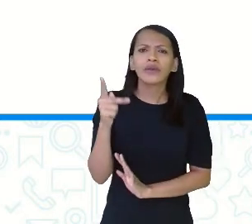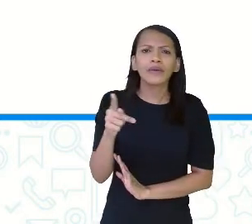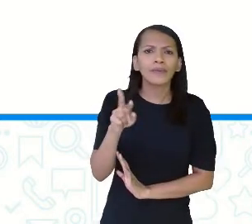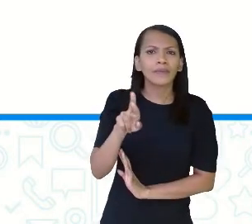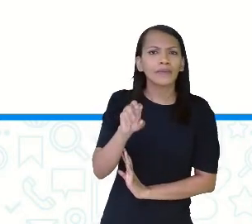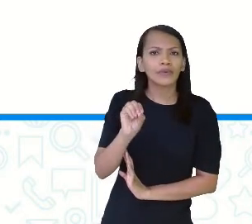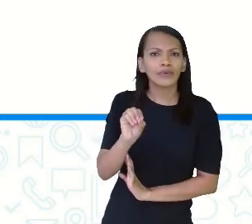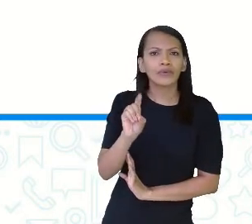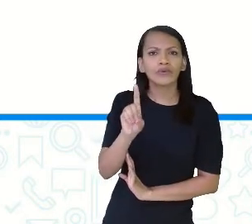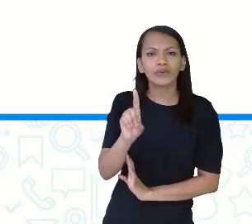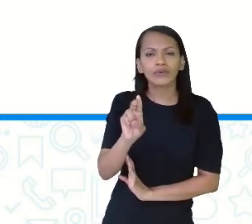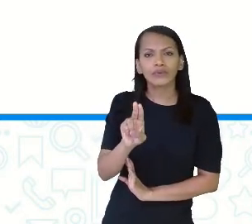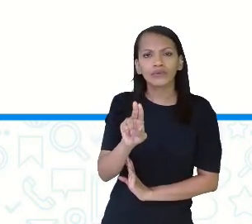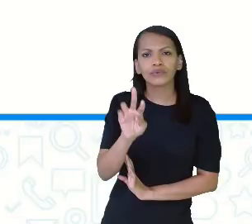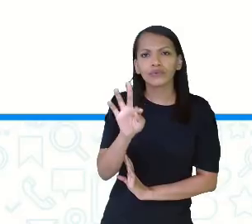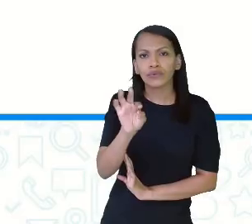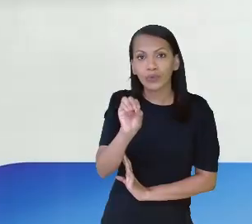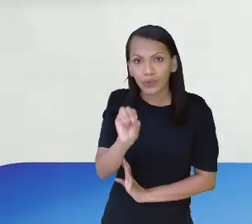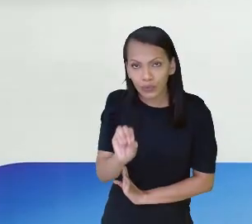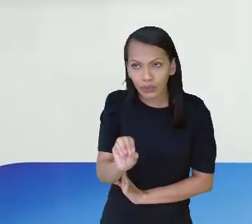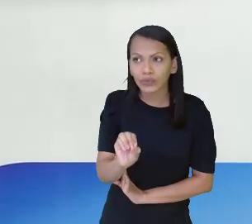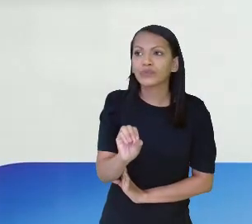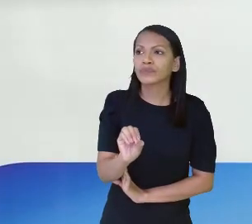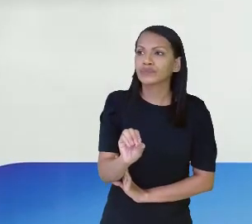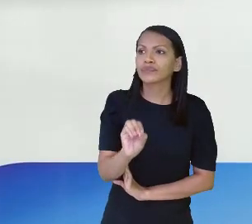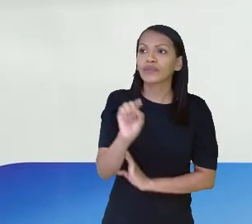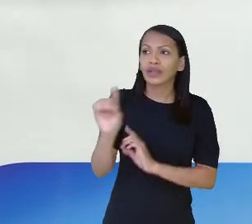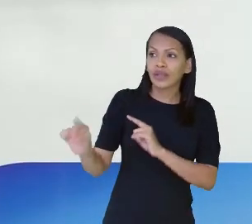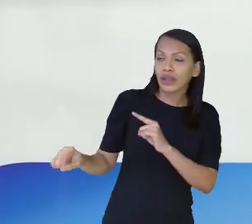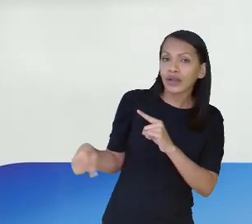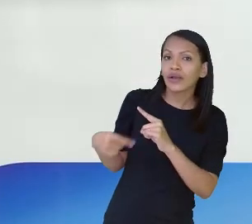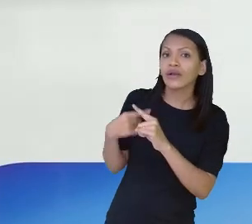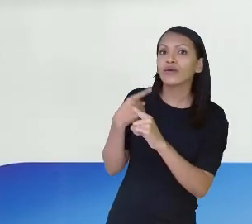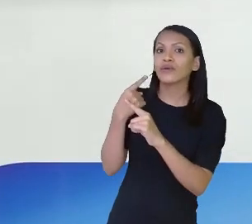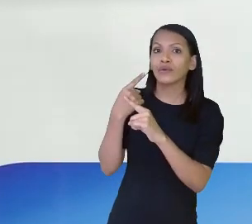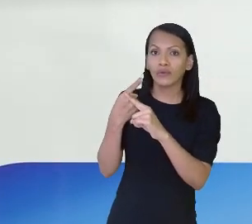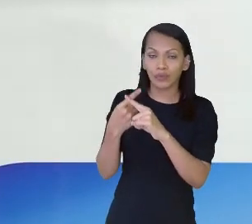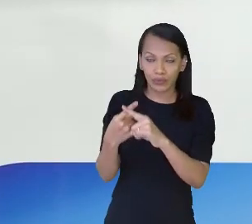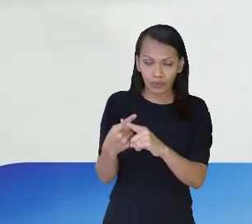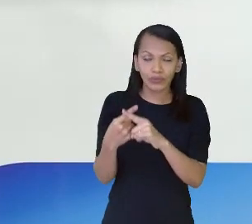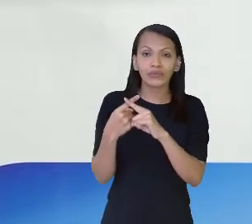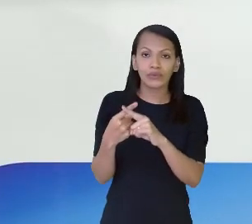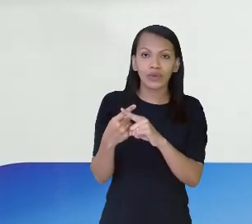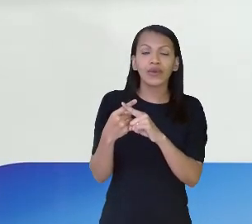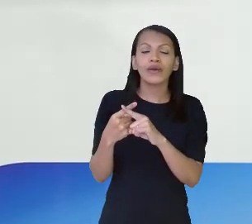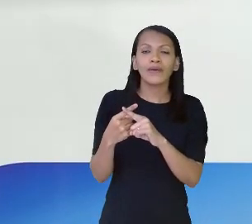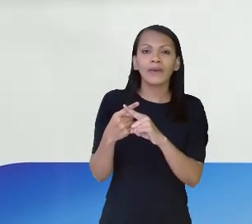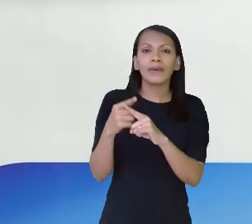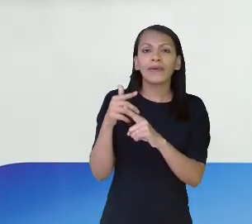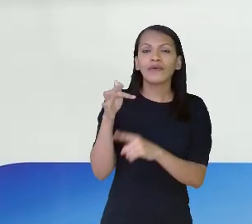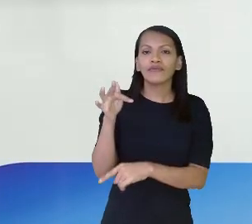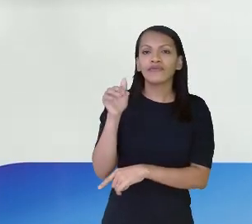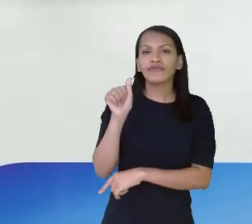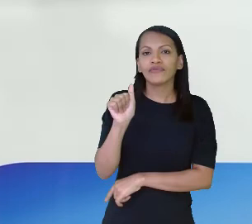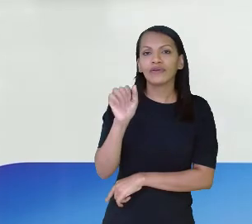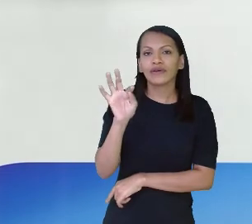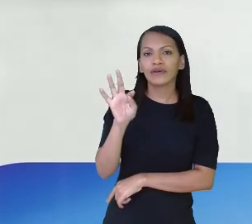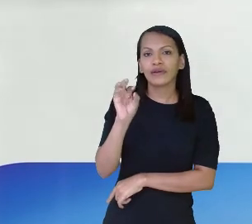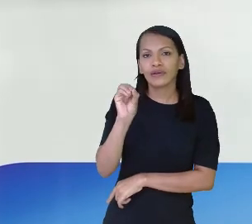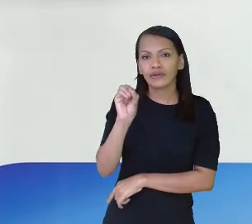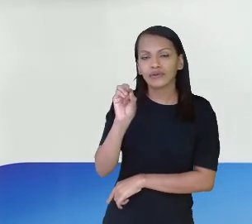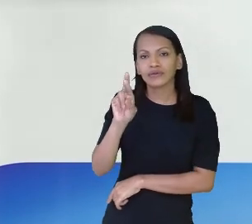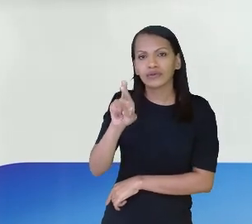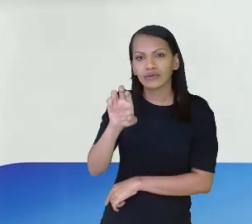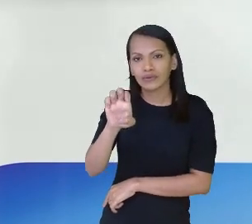funciona? Em uma multiplicação, um dos fatores é 85 e o